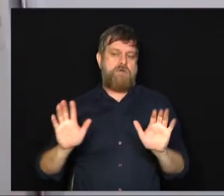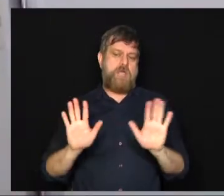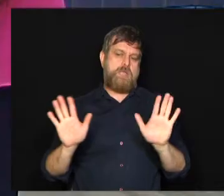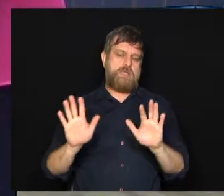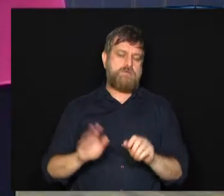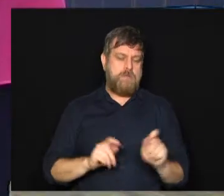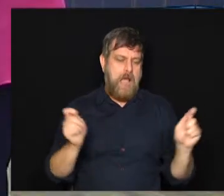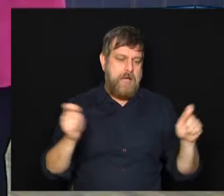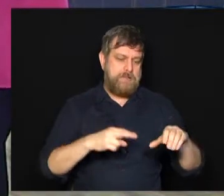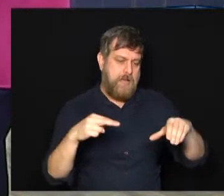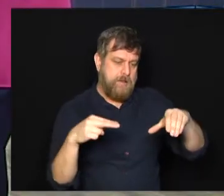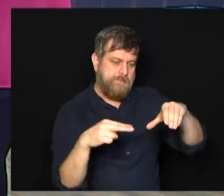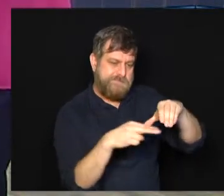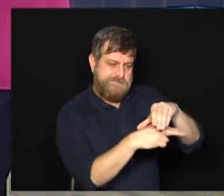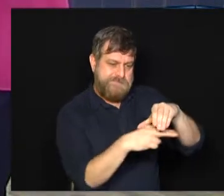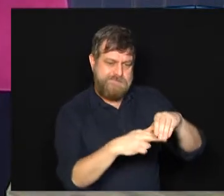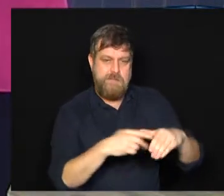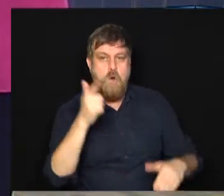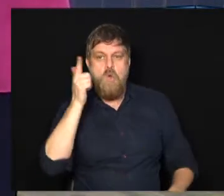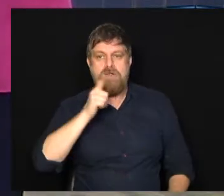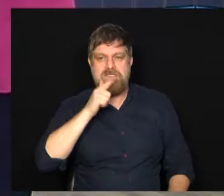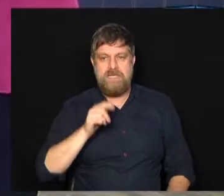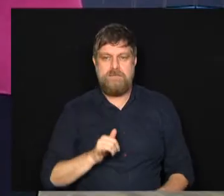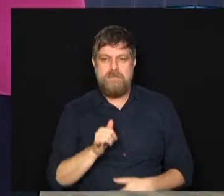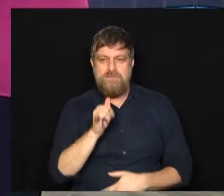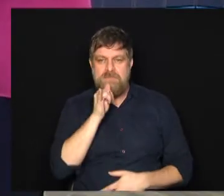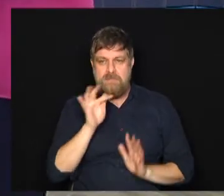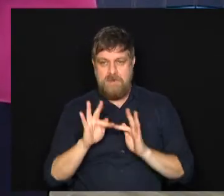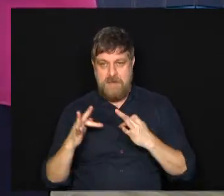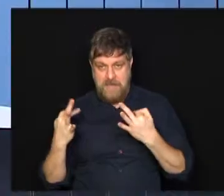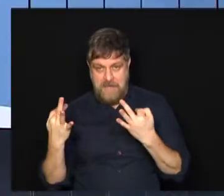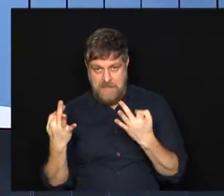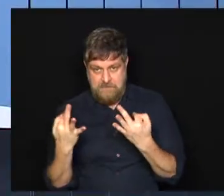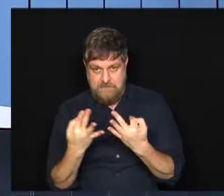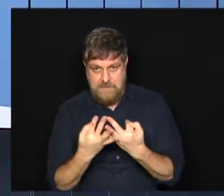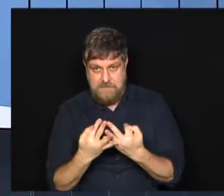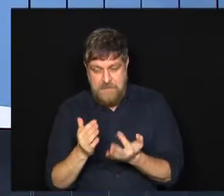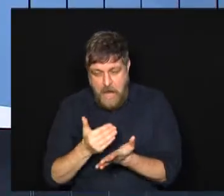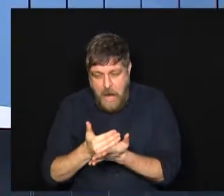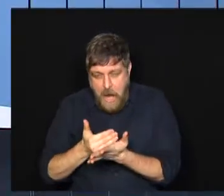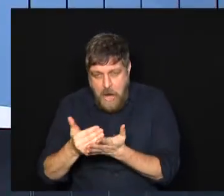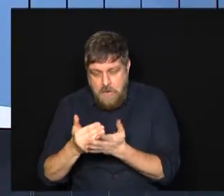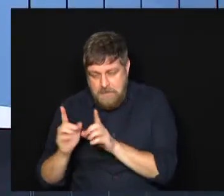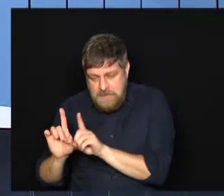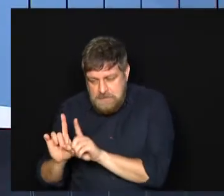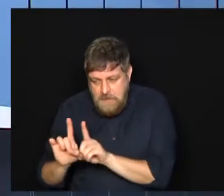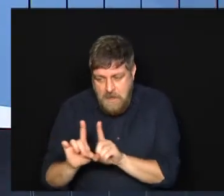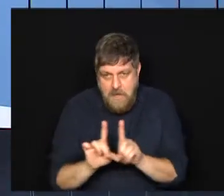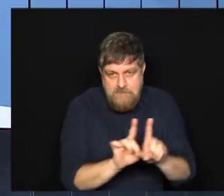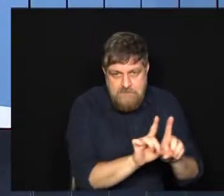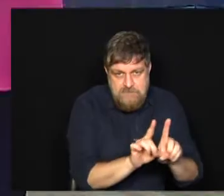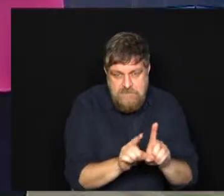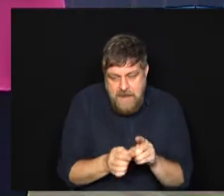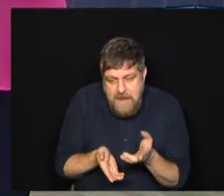né? É uma minoria. Se o paciente ou a família leva logo no início, o tratamento é